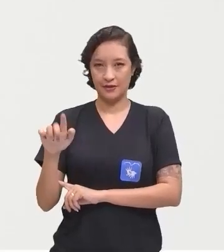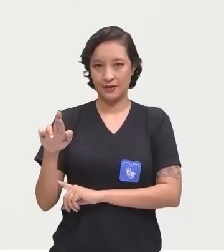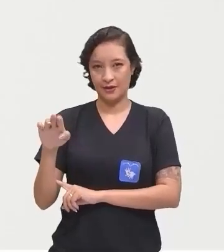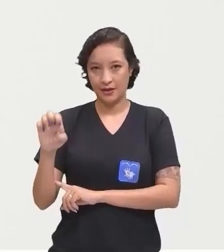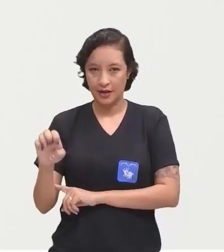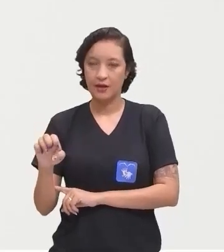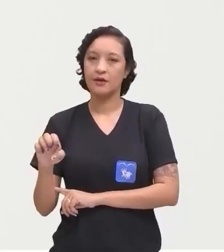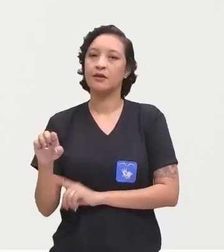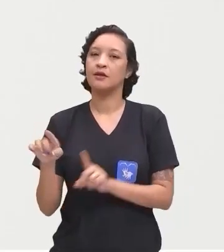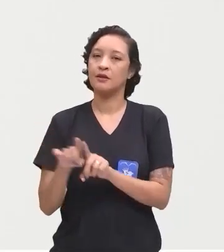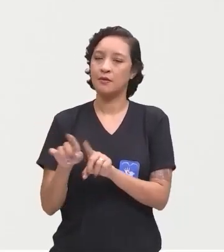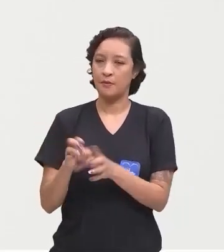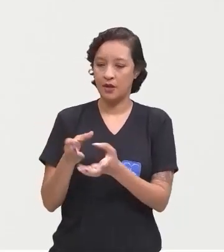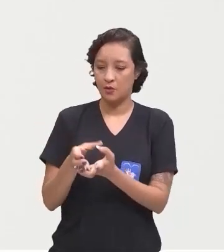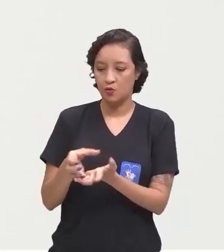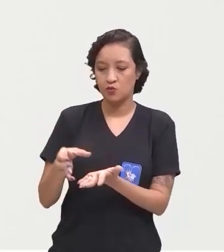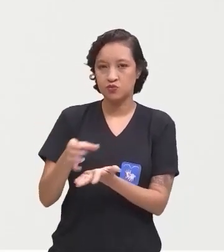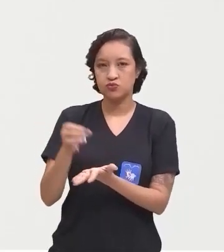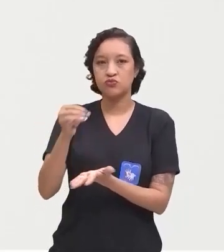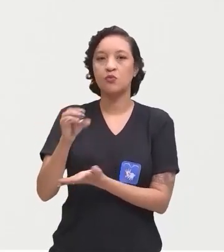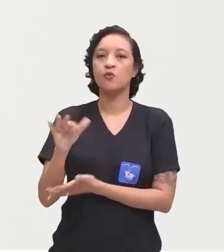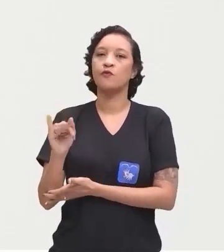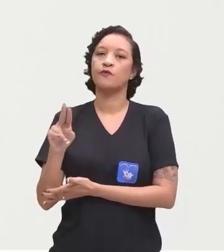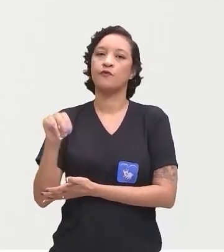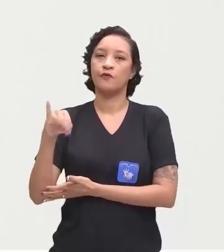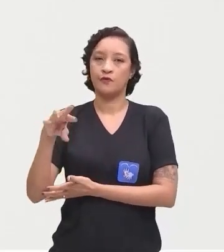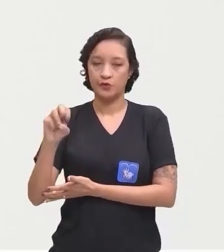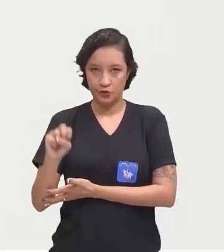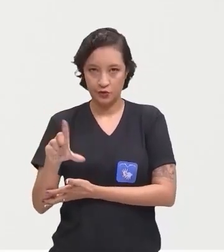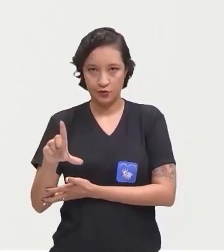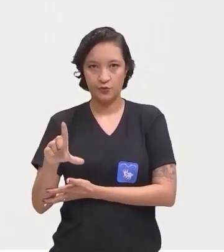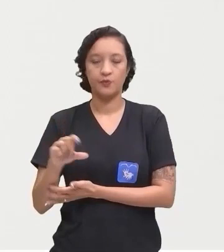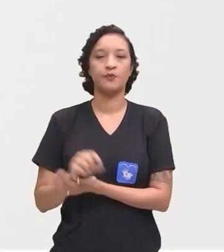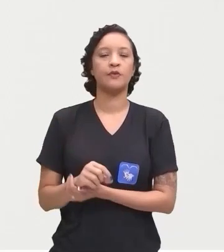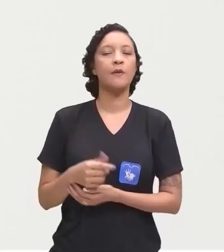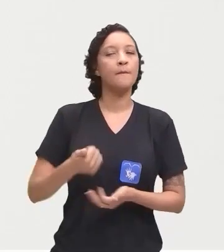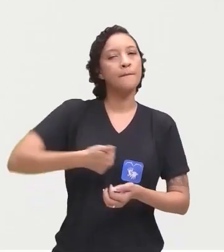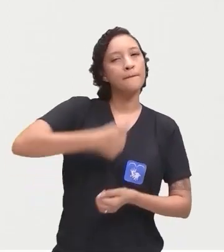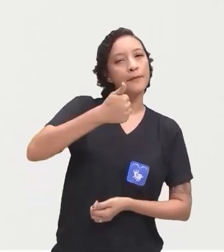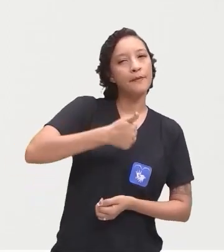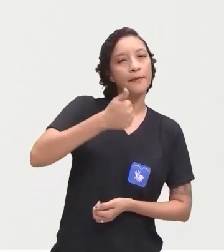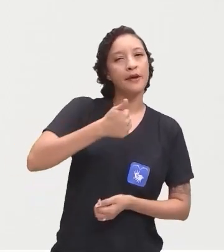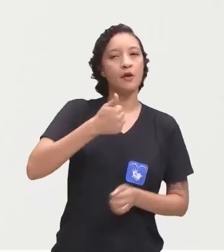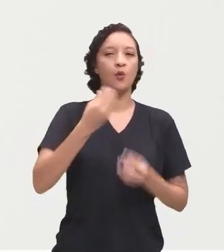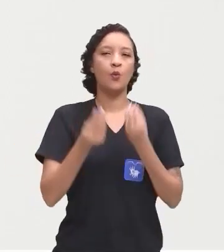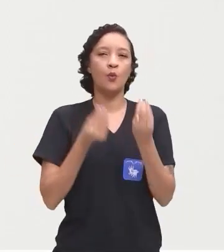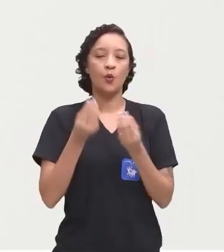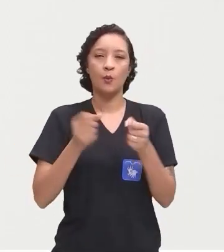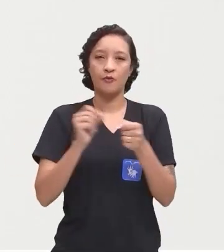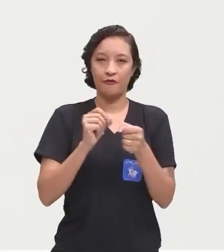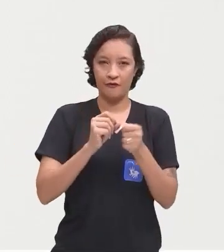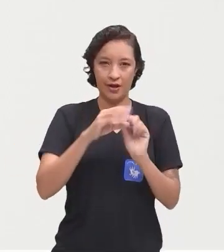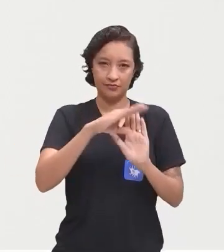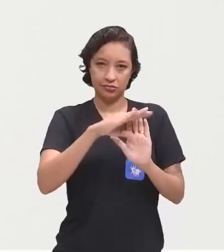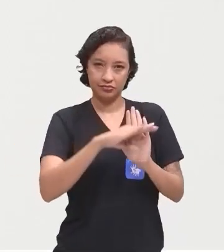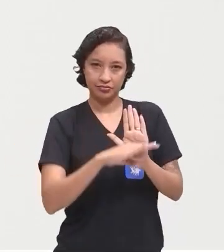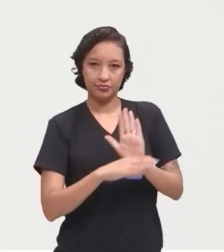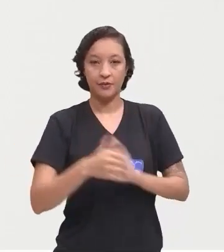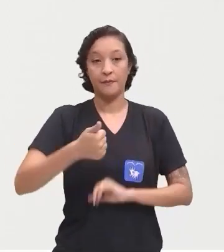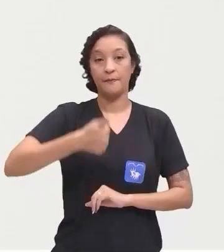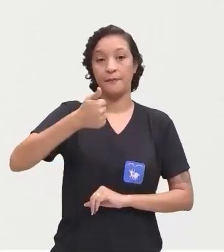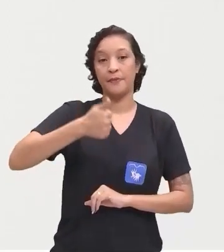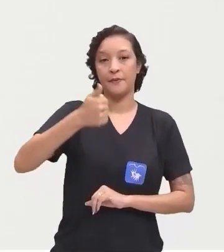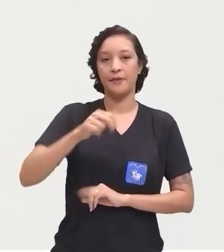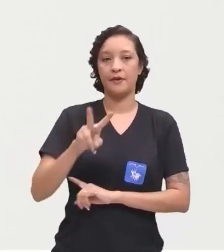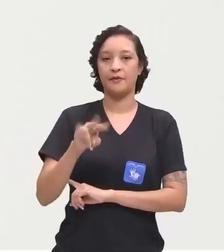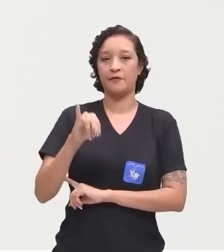Procedimento experimental. Primeiro, coloque 100 ml de vinagre na garrafa de plástico. Segundo, coloque